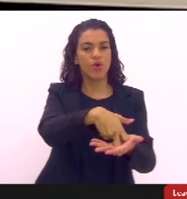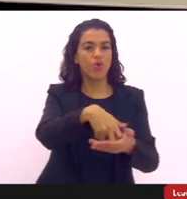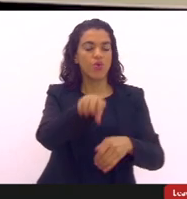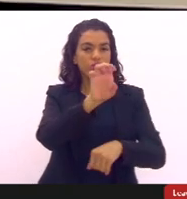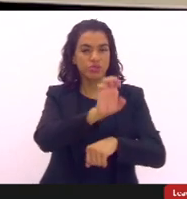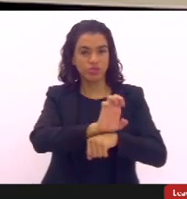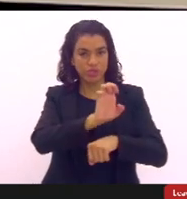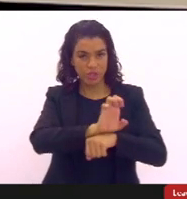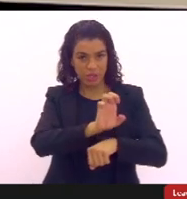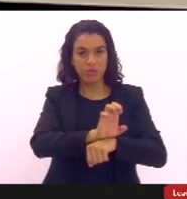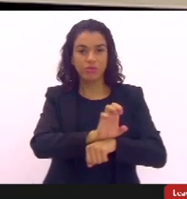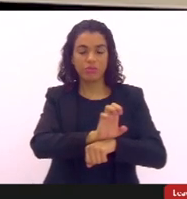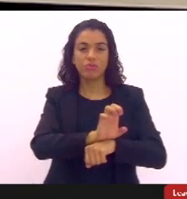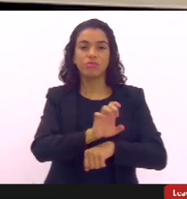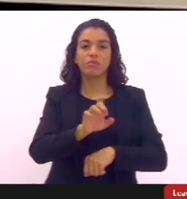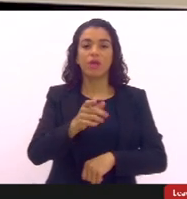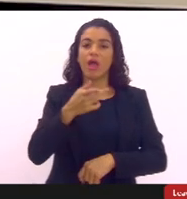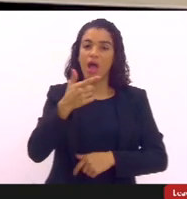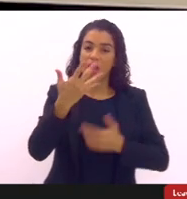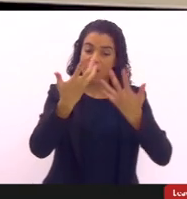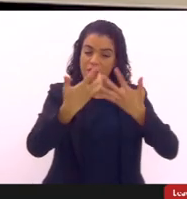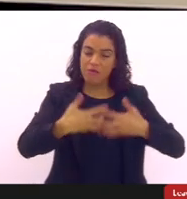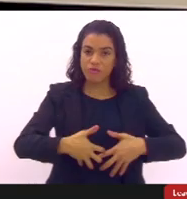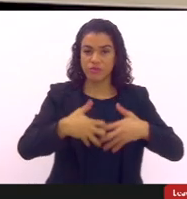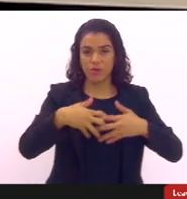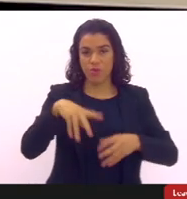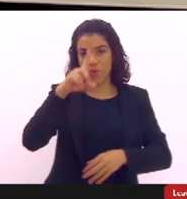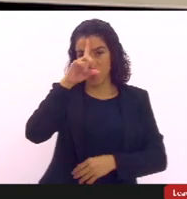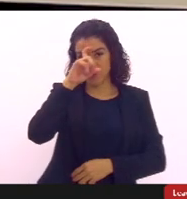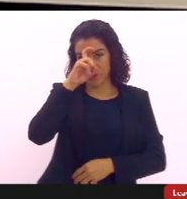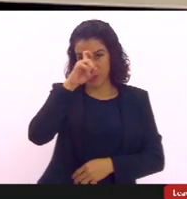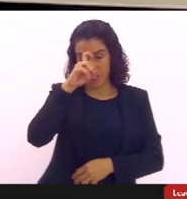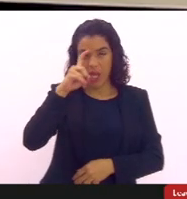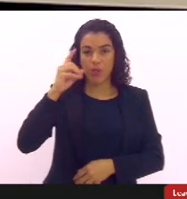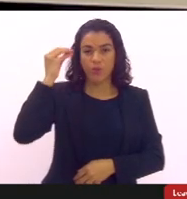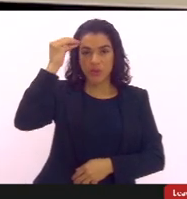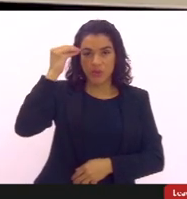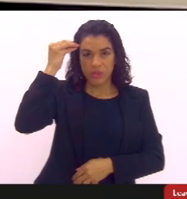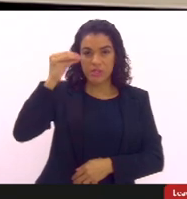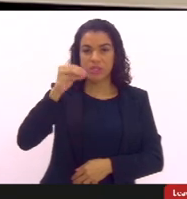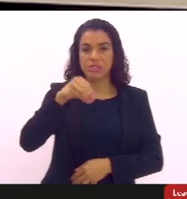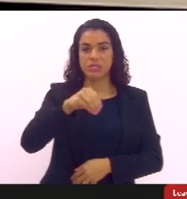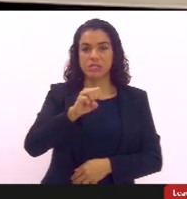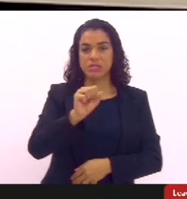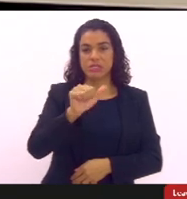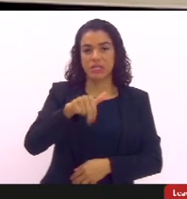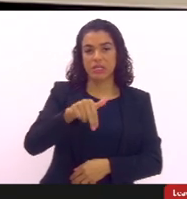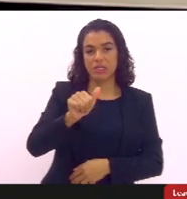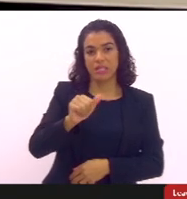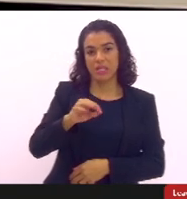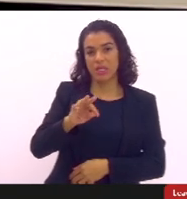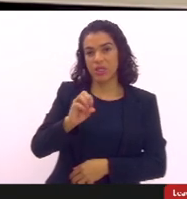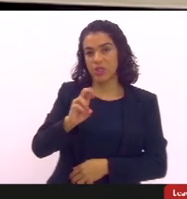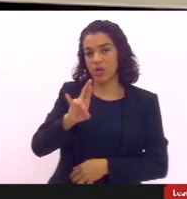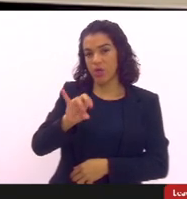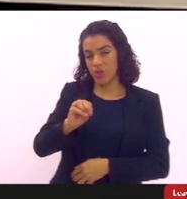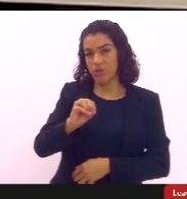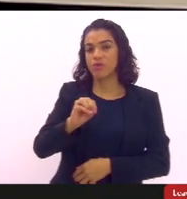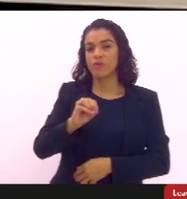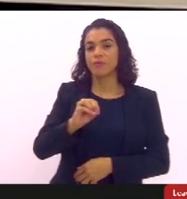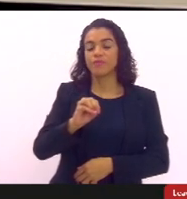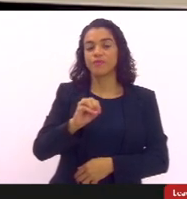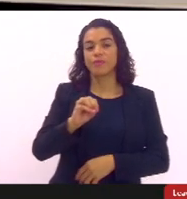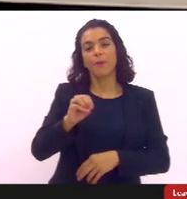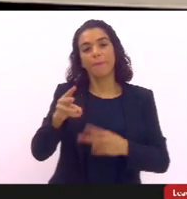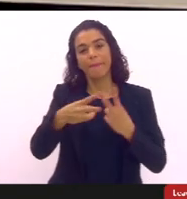a fazer funcionar, em condições mínimas, o Hospital Sanatório Penal. e a implementar um serviço, né, um